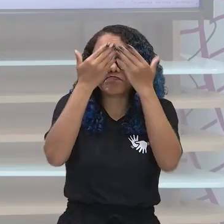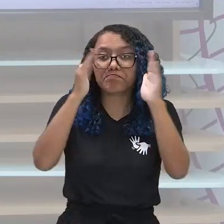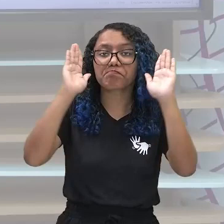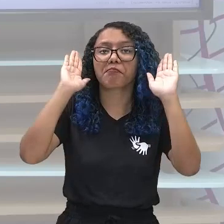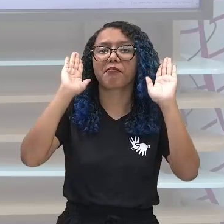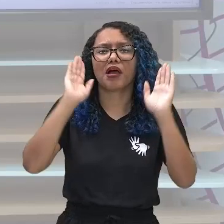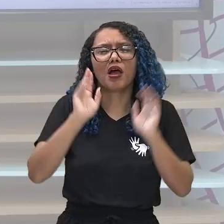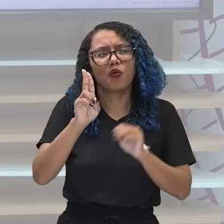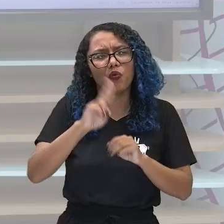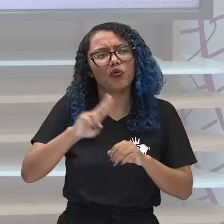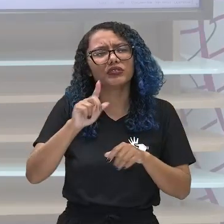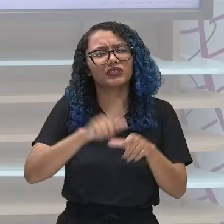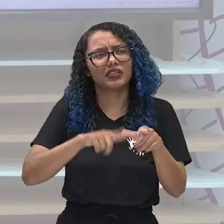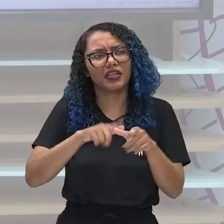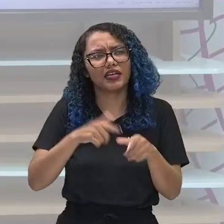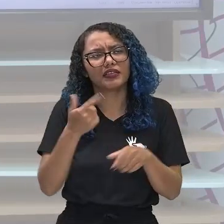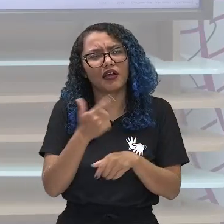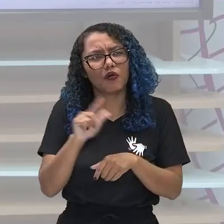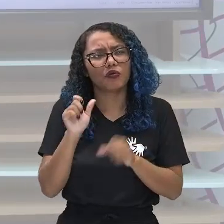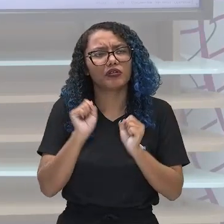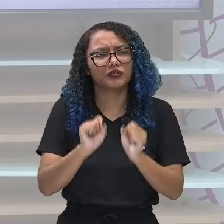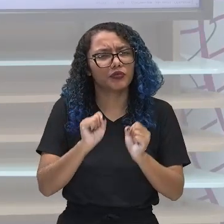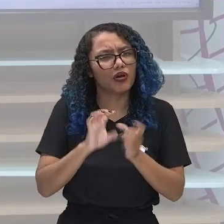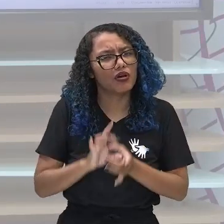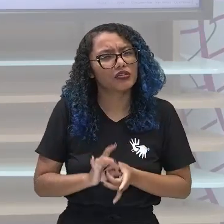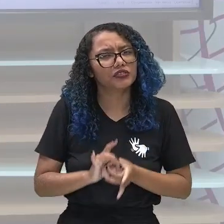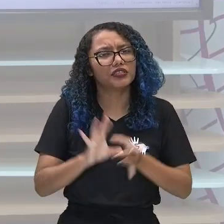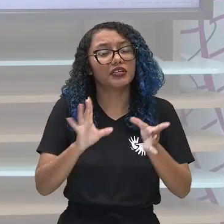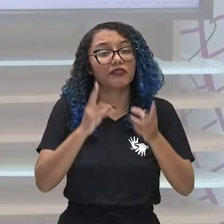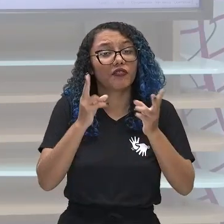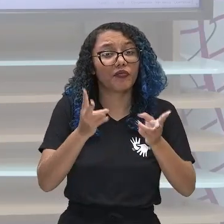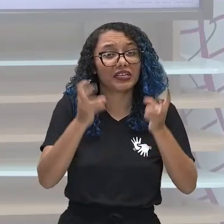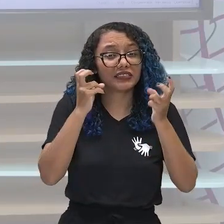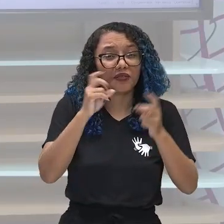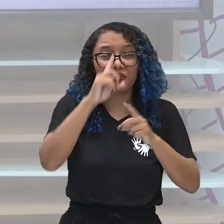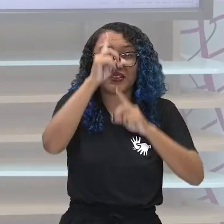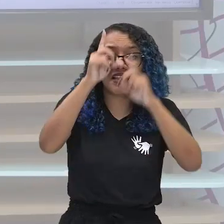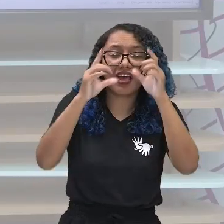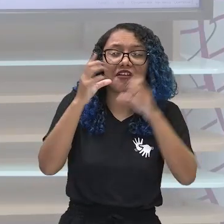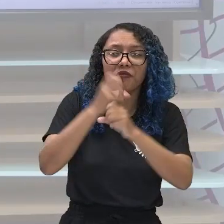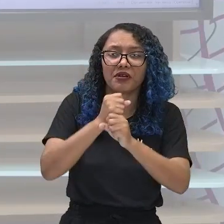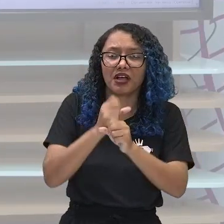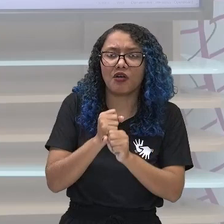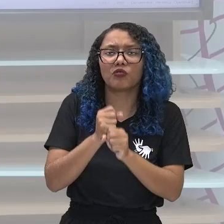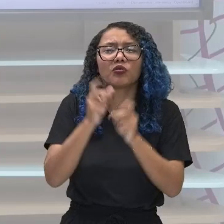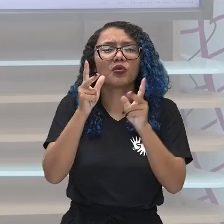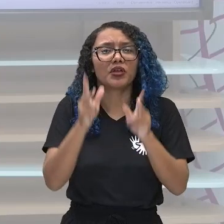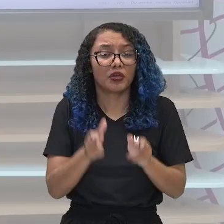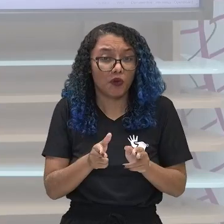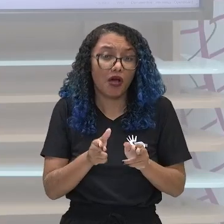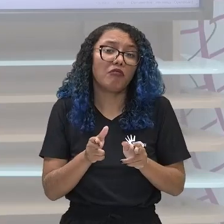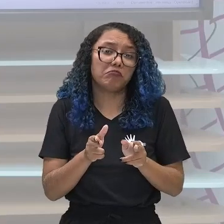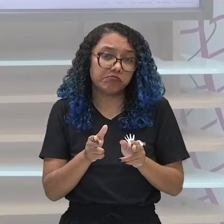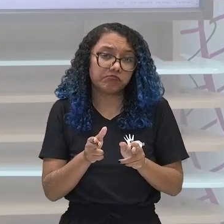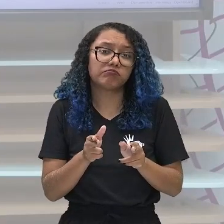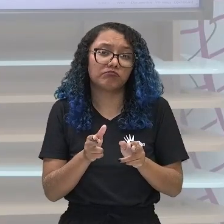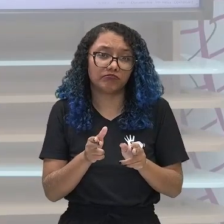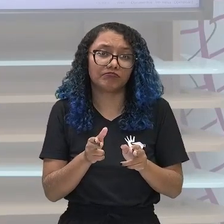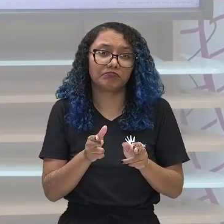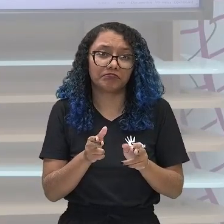outras letras e vejam que a resolução e as ideias vão ser as mesmas. Isso nós chamamos de